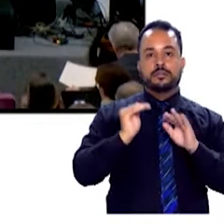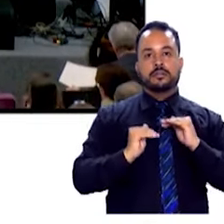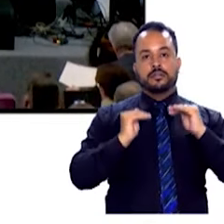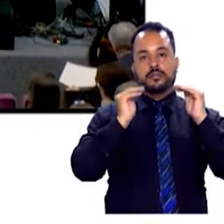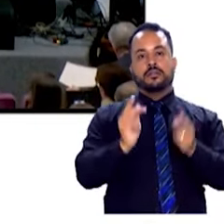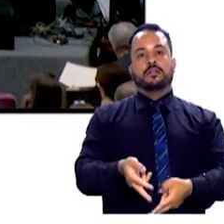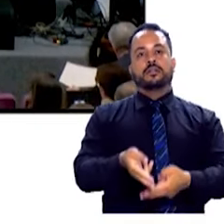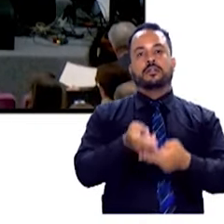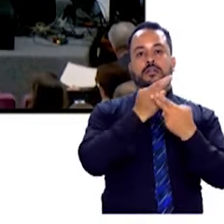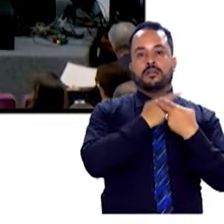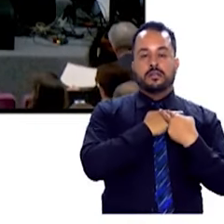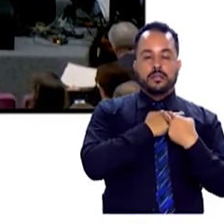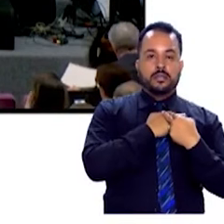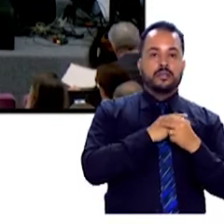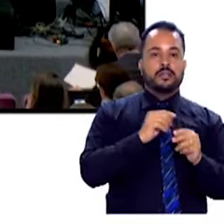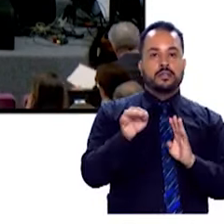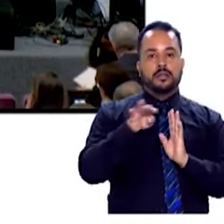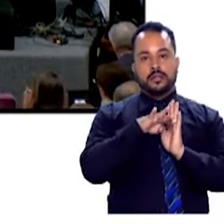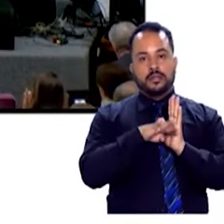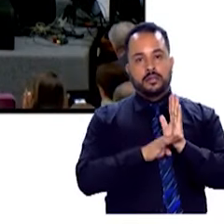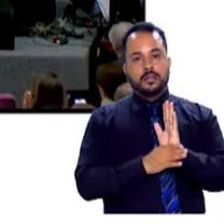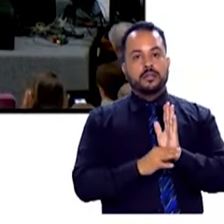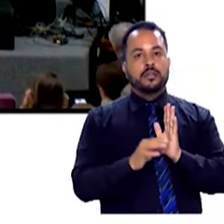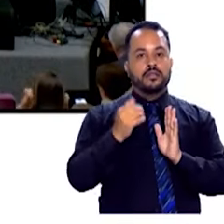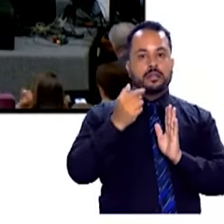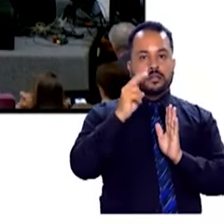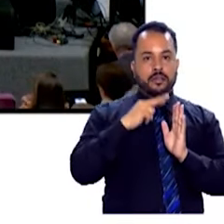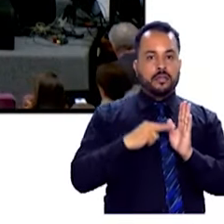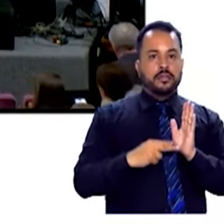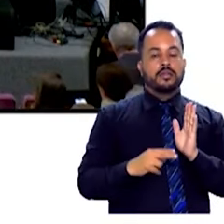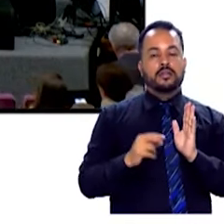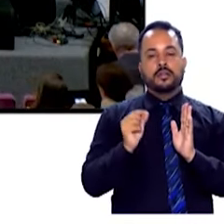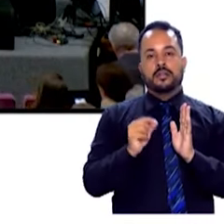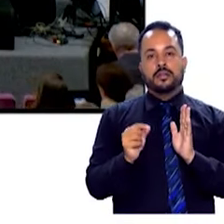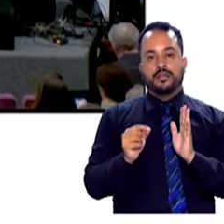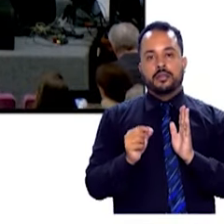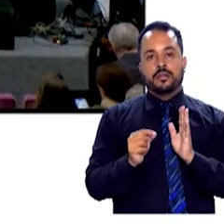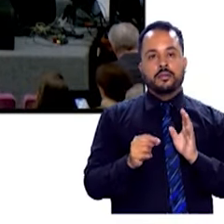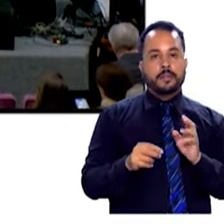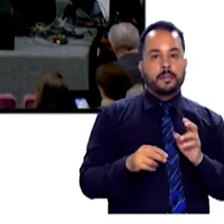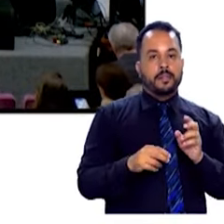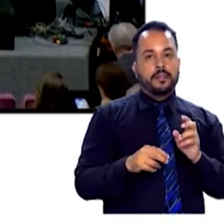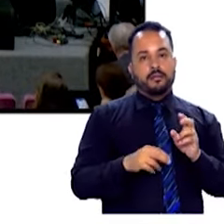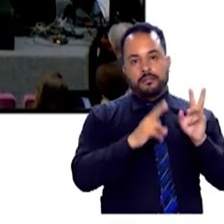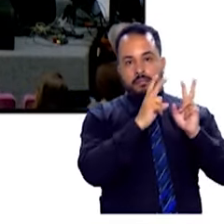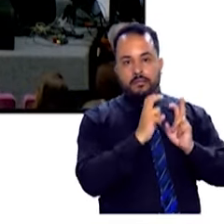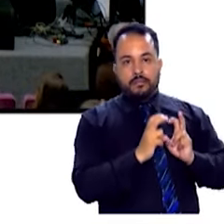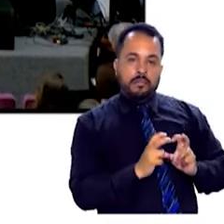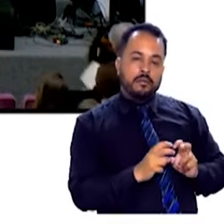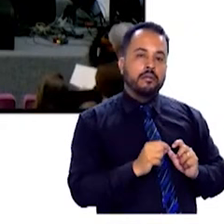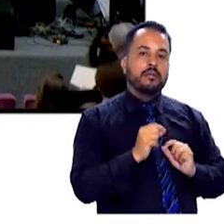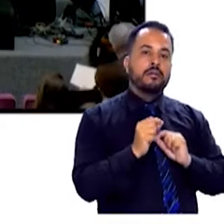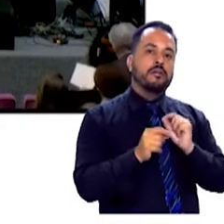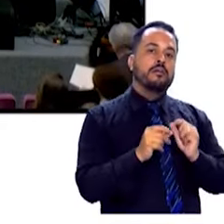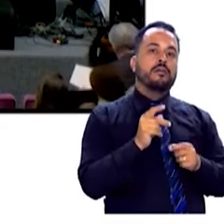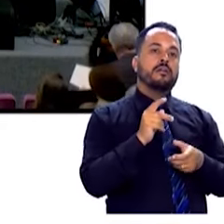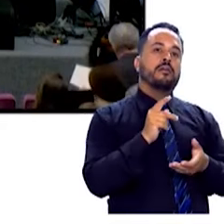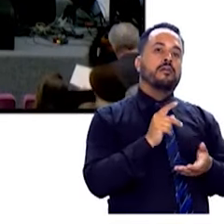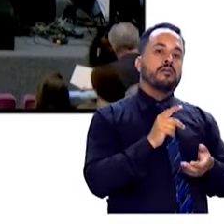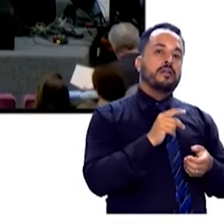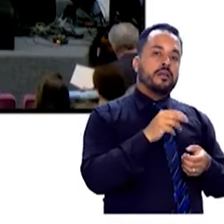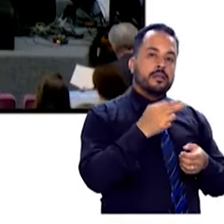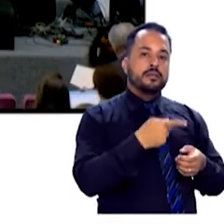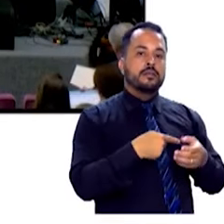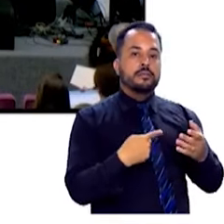e eu vejo os fatos que são determinados nessa Ráo decidente Quais são os fatos operativos chamados fatos materiais né e eu vejo se o meu caso